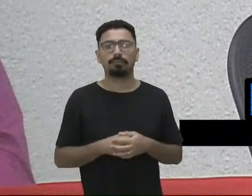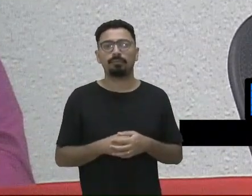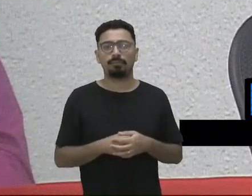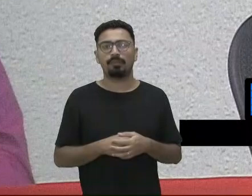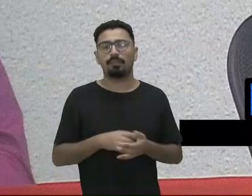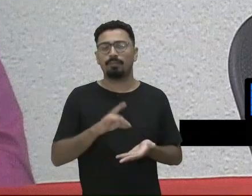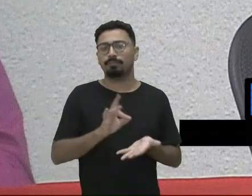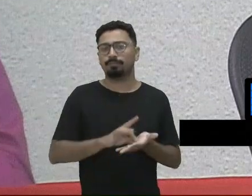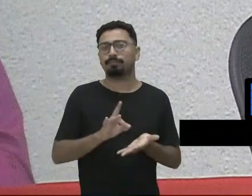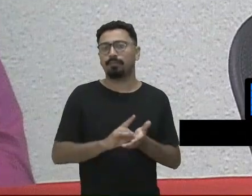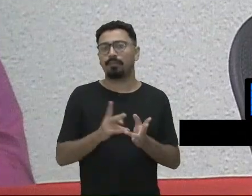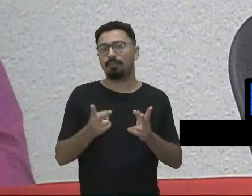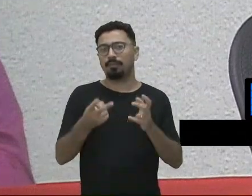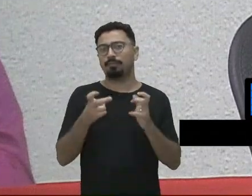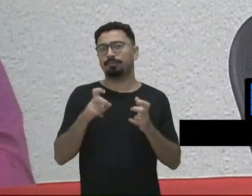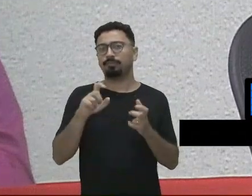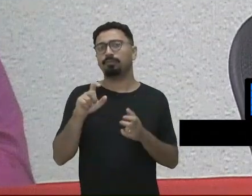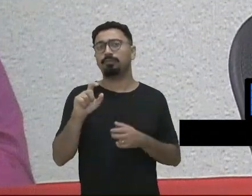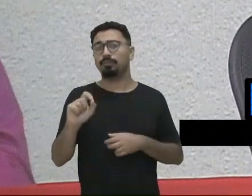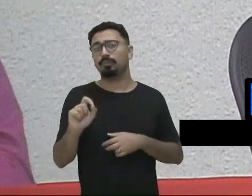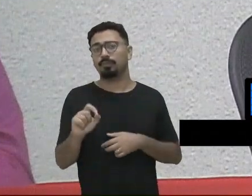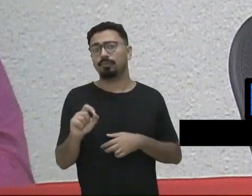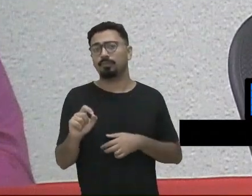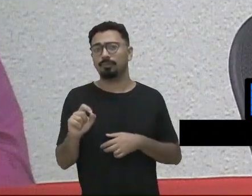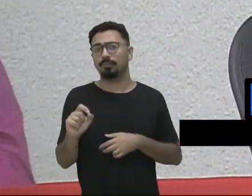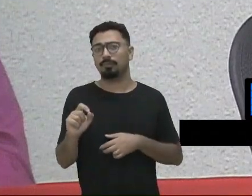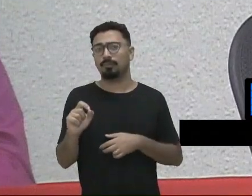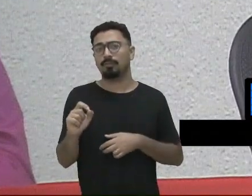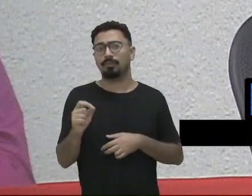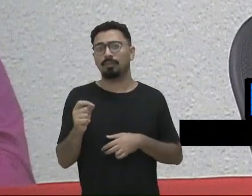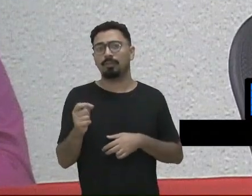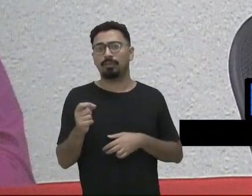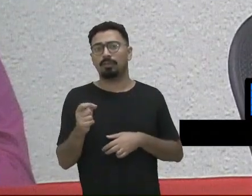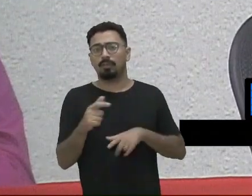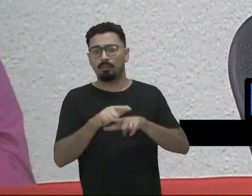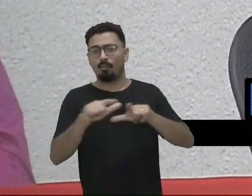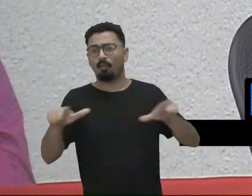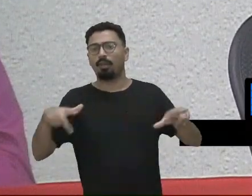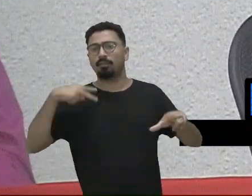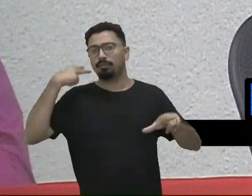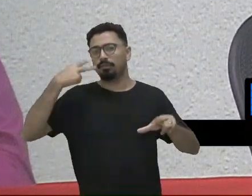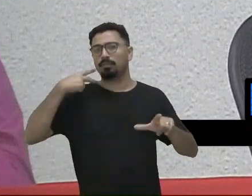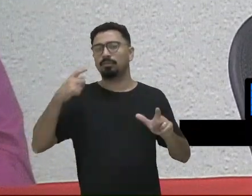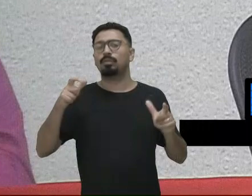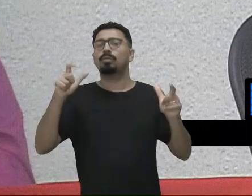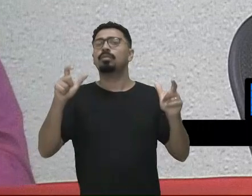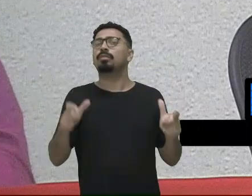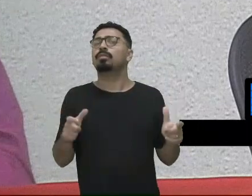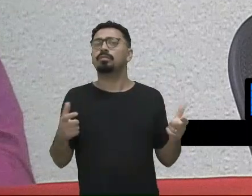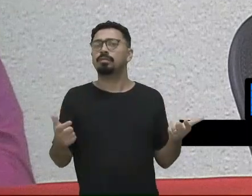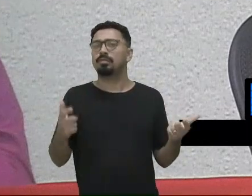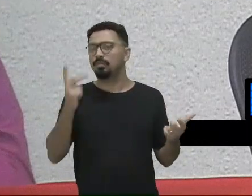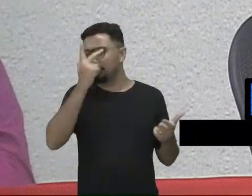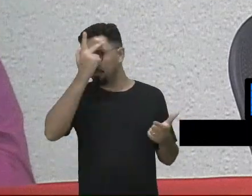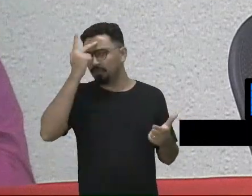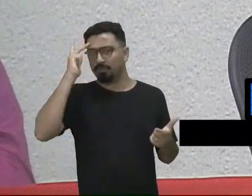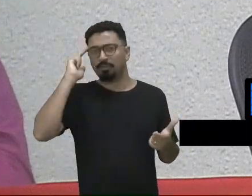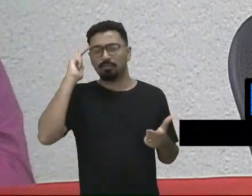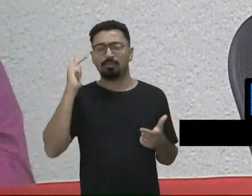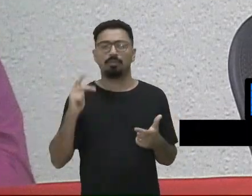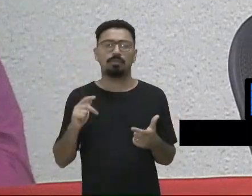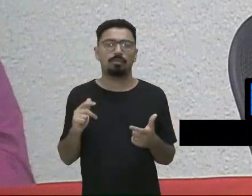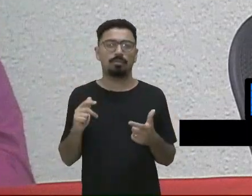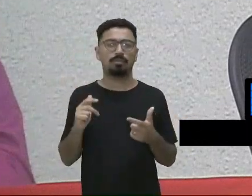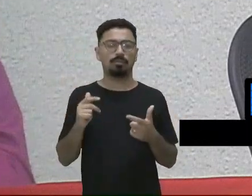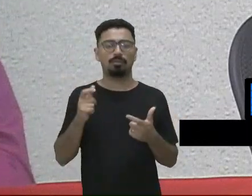olhando, por exemplo, a questão da ausência dos demais vereadores, aonde estão essas pessoas, qual é